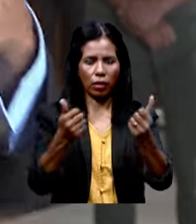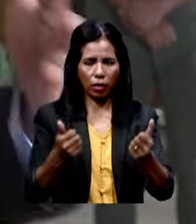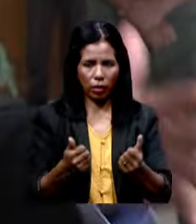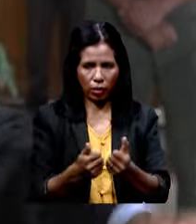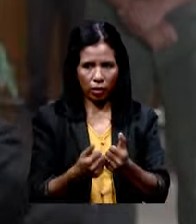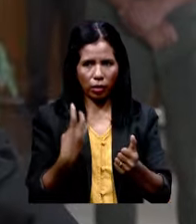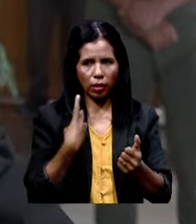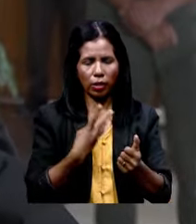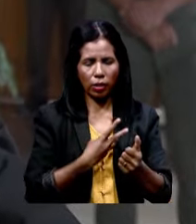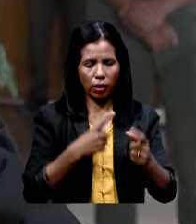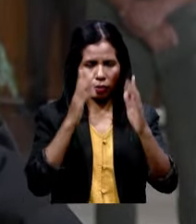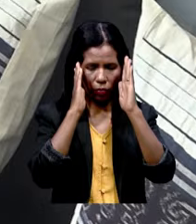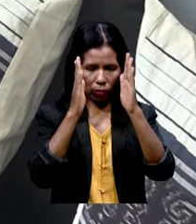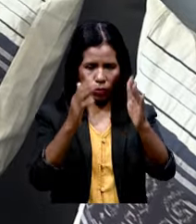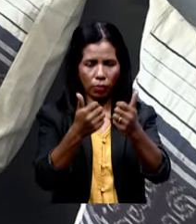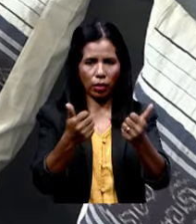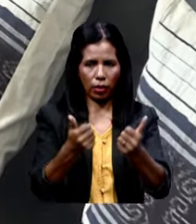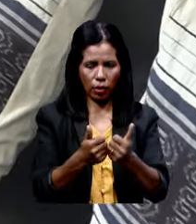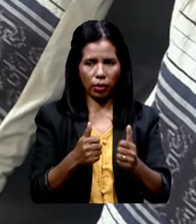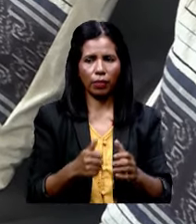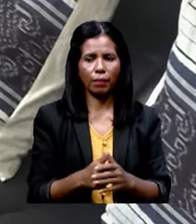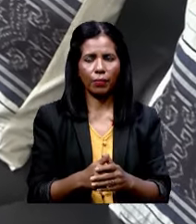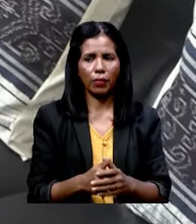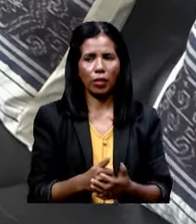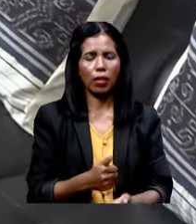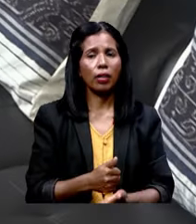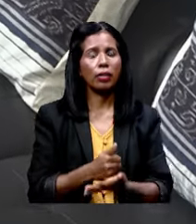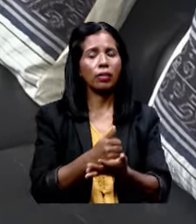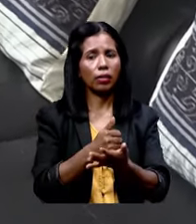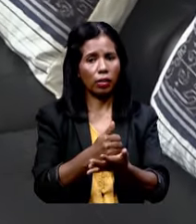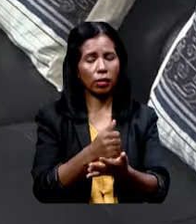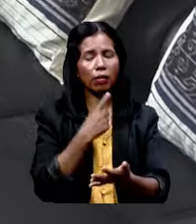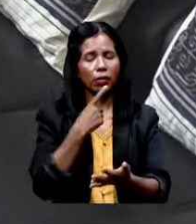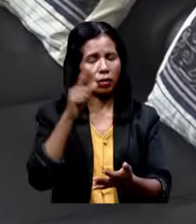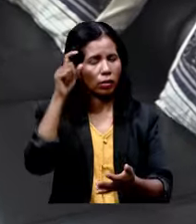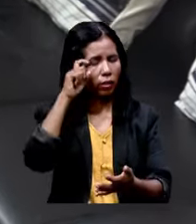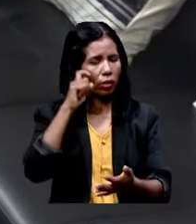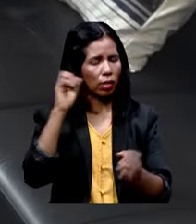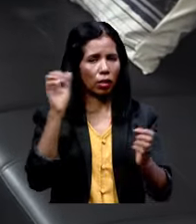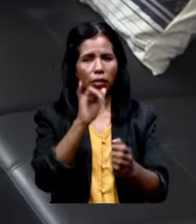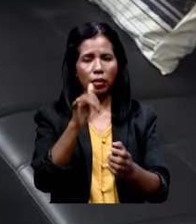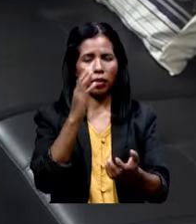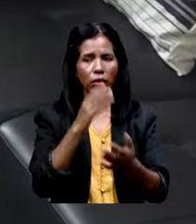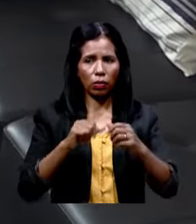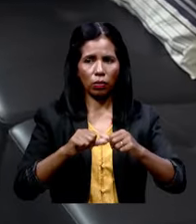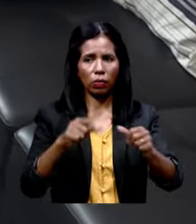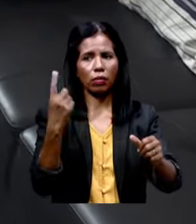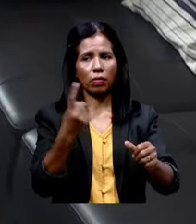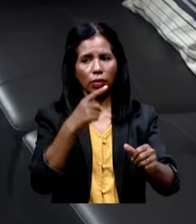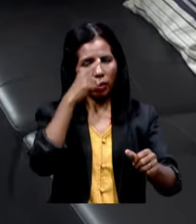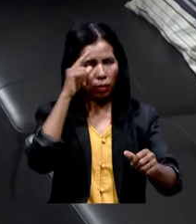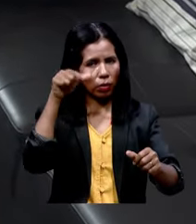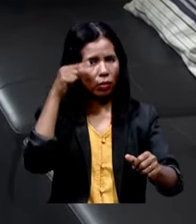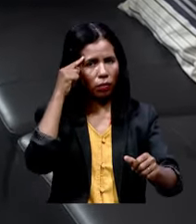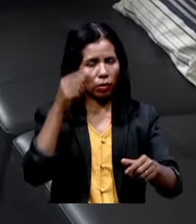vai, arte. Sanana mos informa, mas que se festado la concorda a suspensão se continua no Fatin, tamo governo